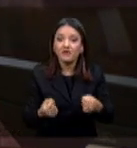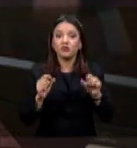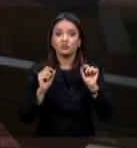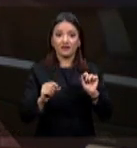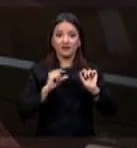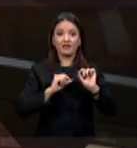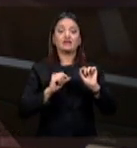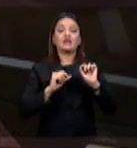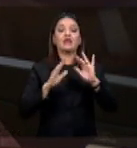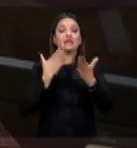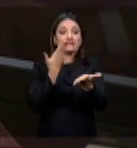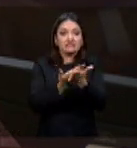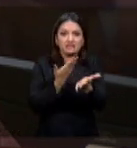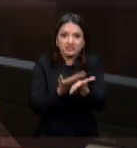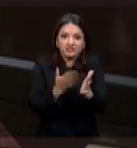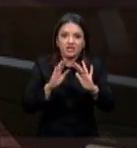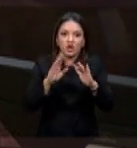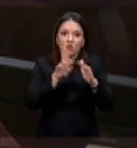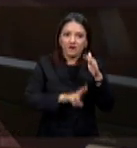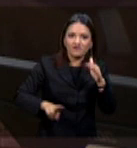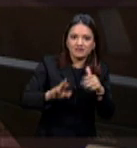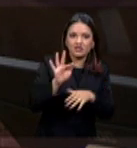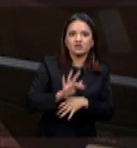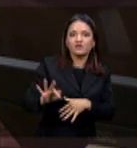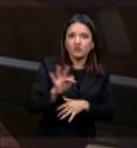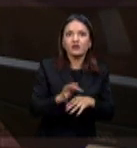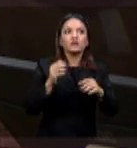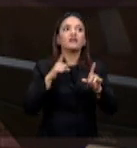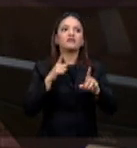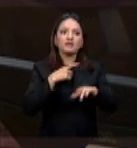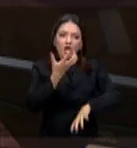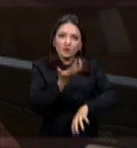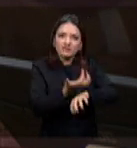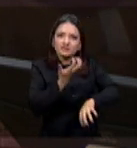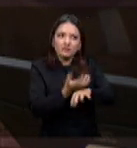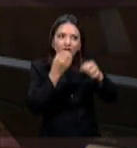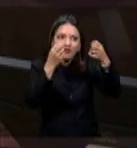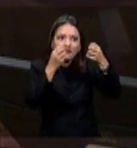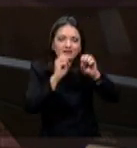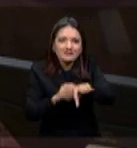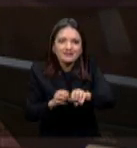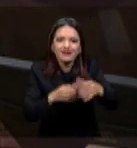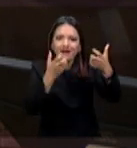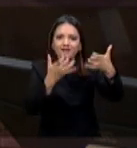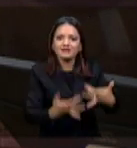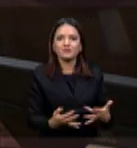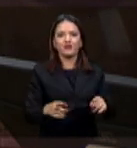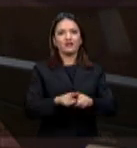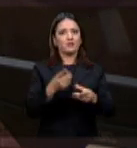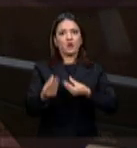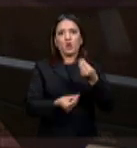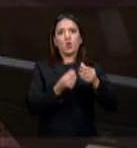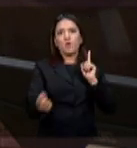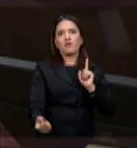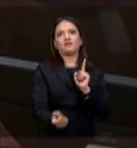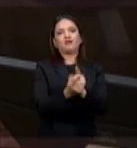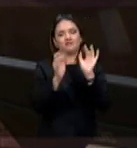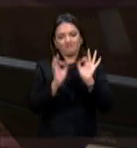como chegar na ponta e conseguir atender essa mulher com dignidade. Eu acho que a história